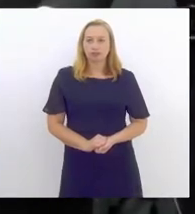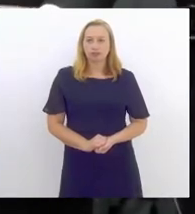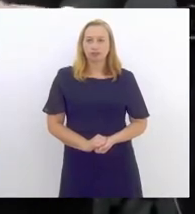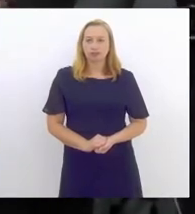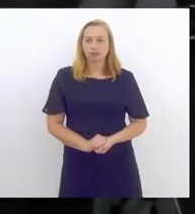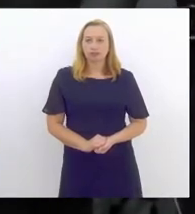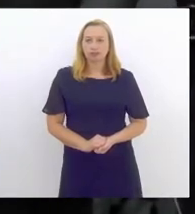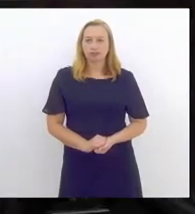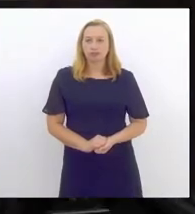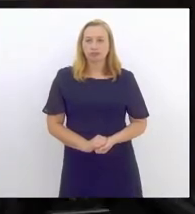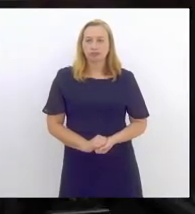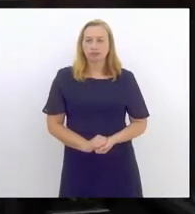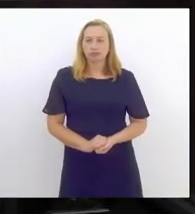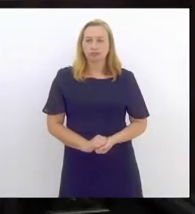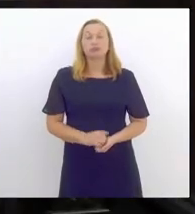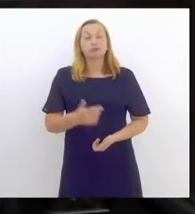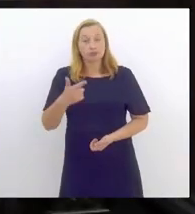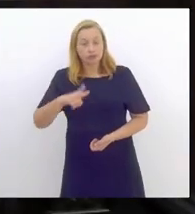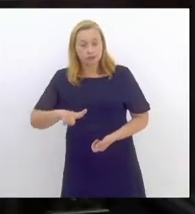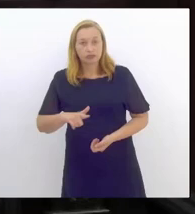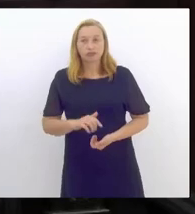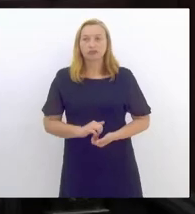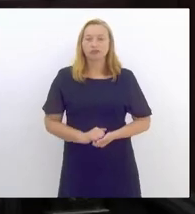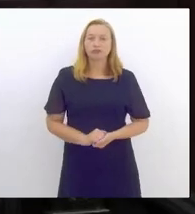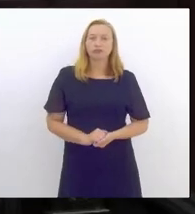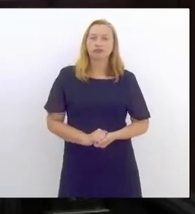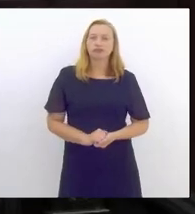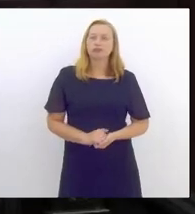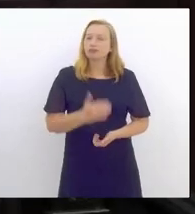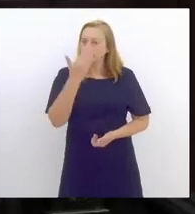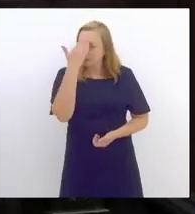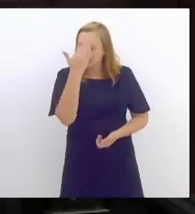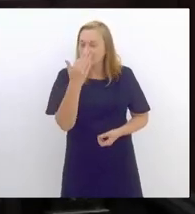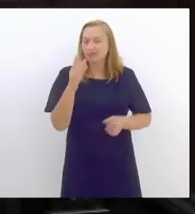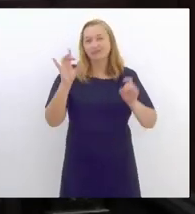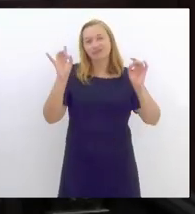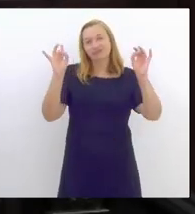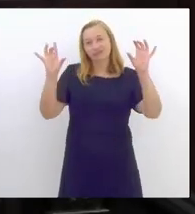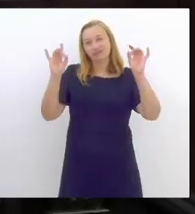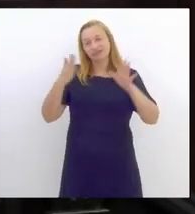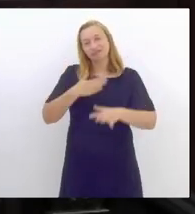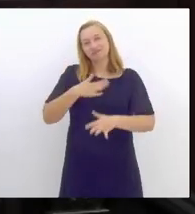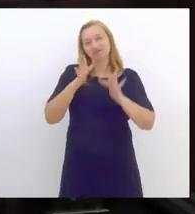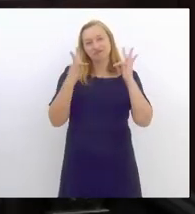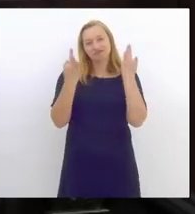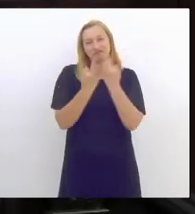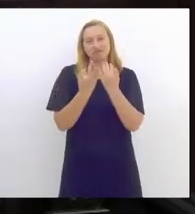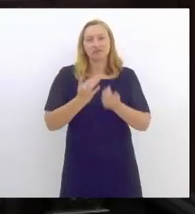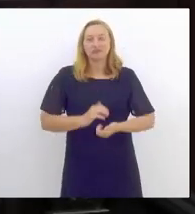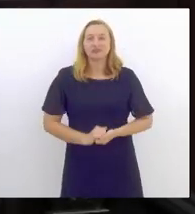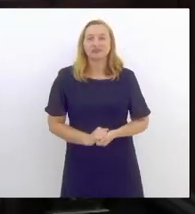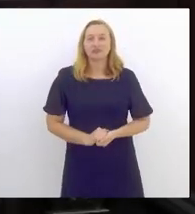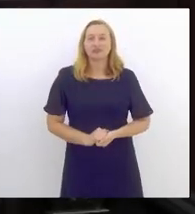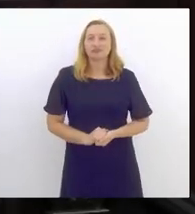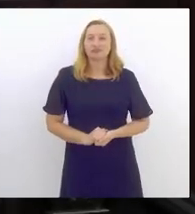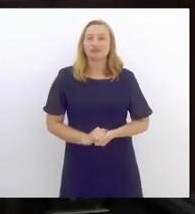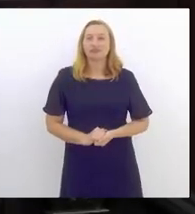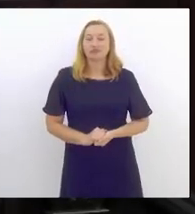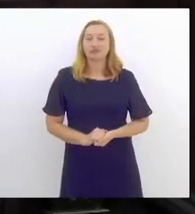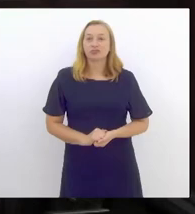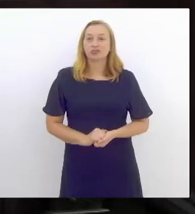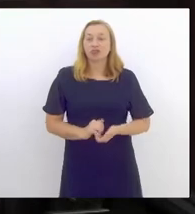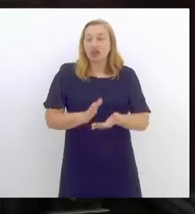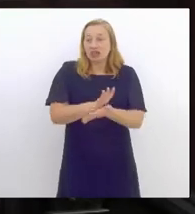Peço licença a todos, mais uma vez, para fazer um agradecimento especial à minha família. Nada disso seria possível